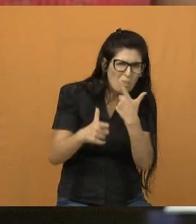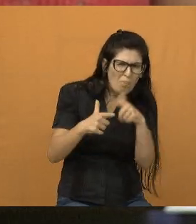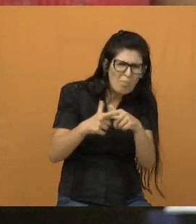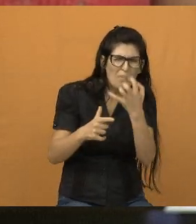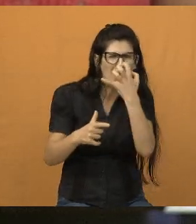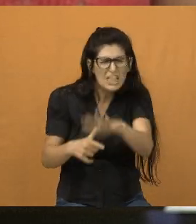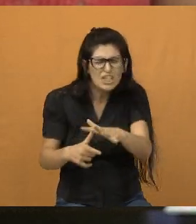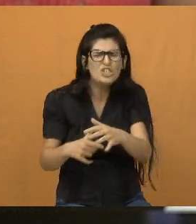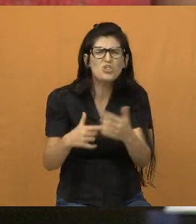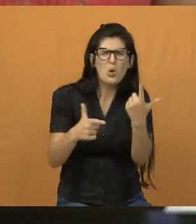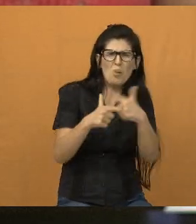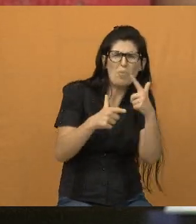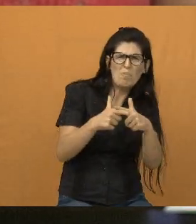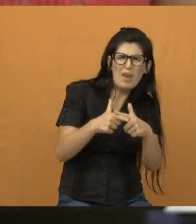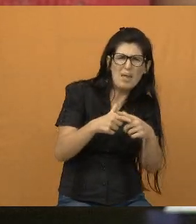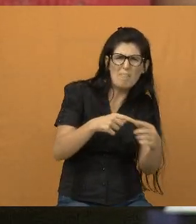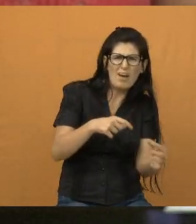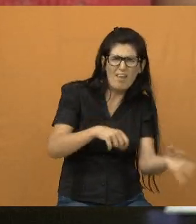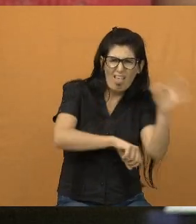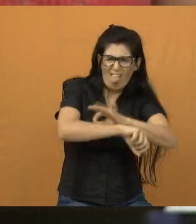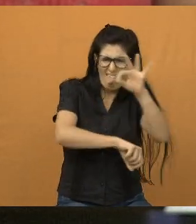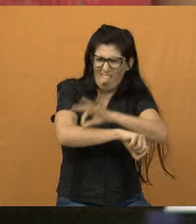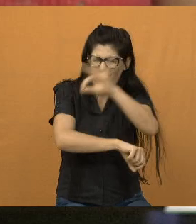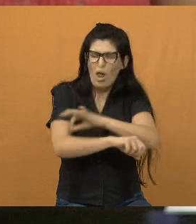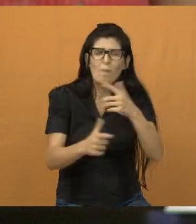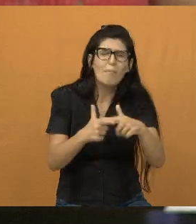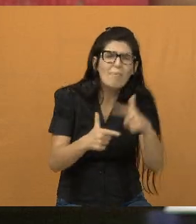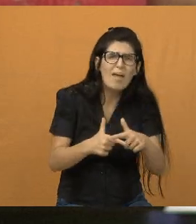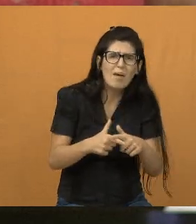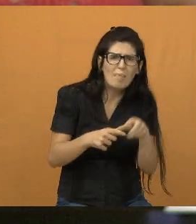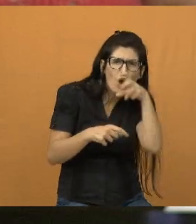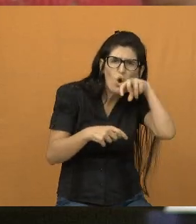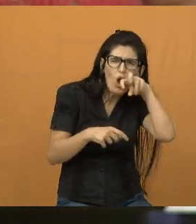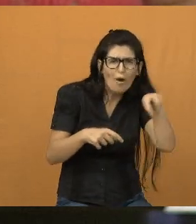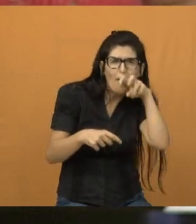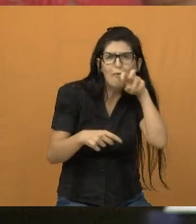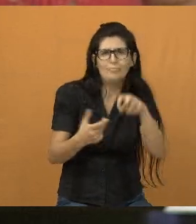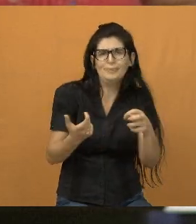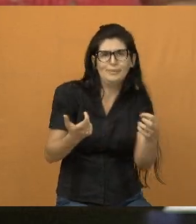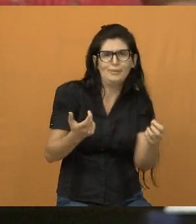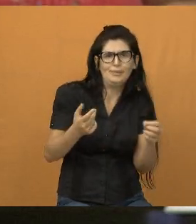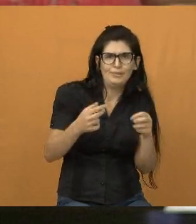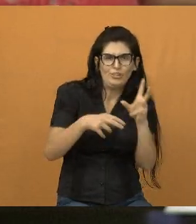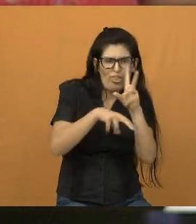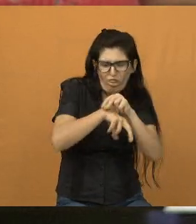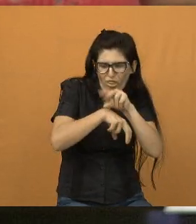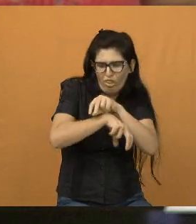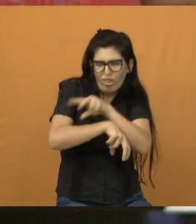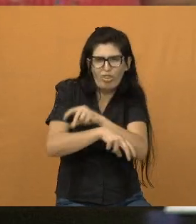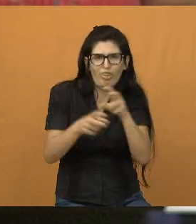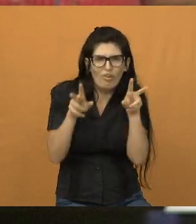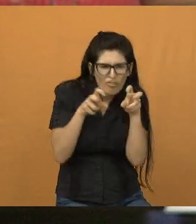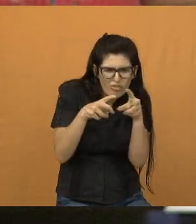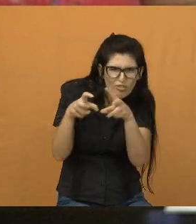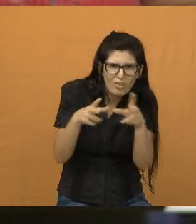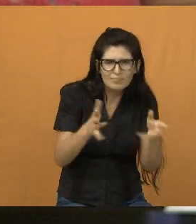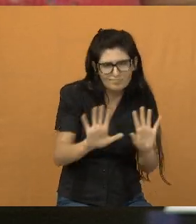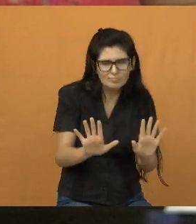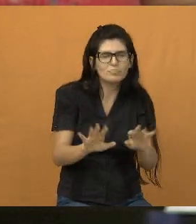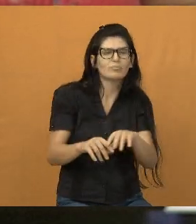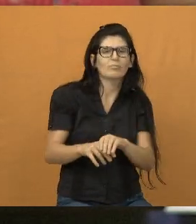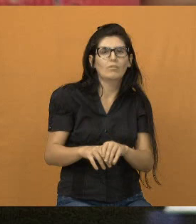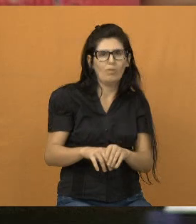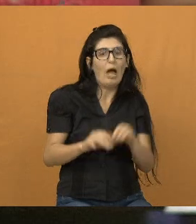uma preocupação voltada para a saúde pública. Isso ocorre e é uma praxe. Com relação à febre